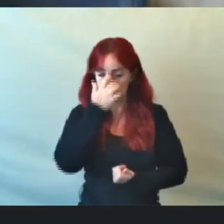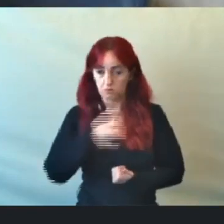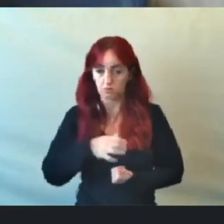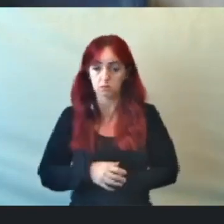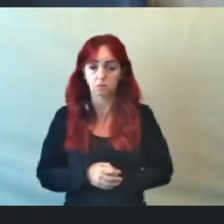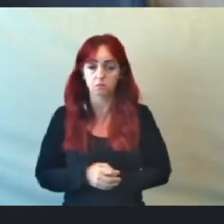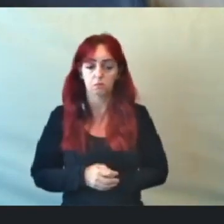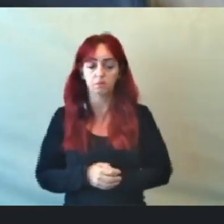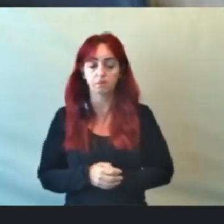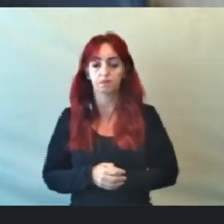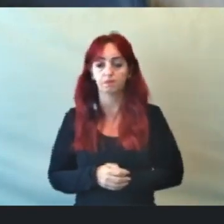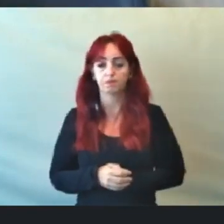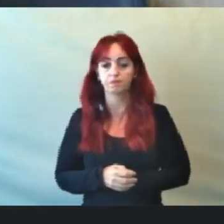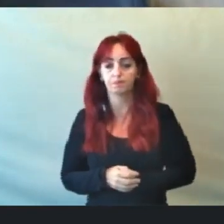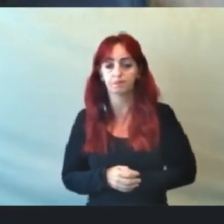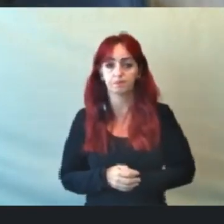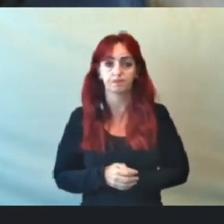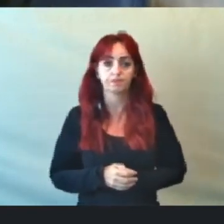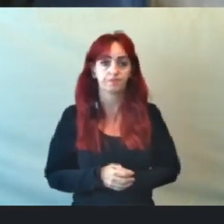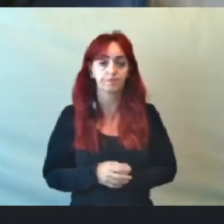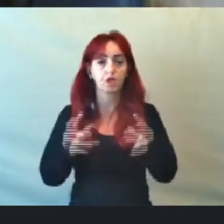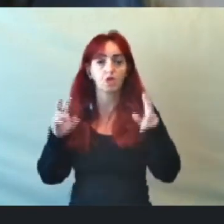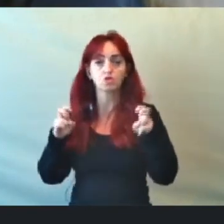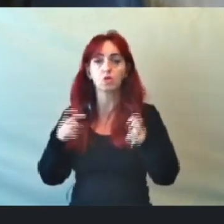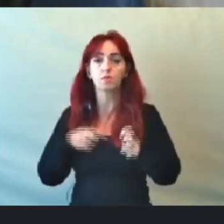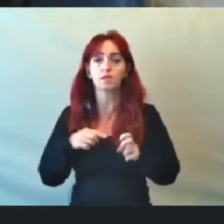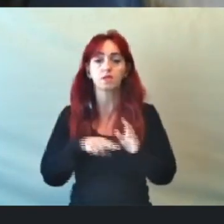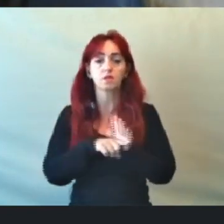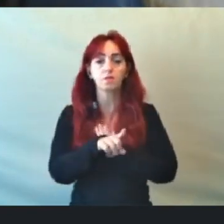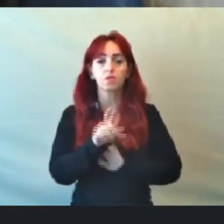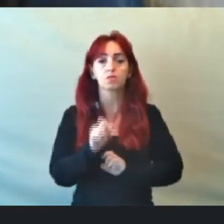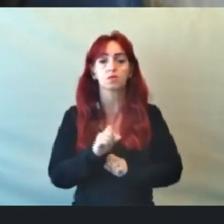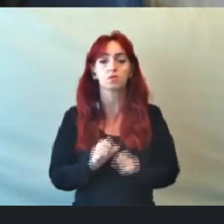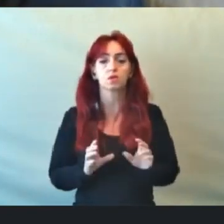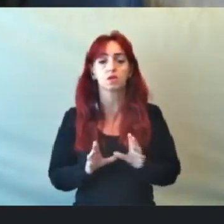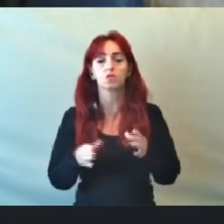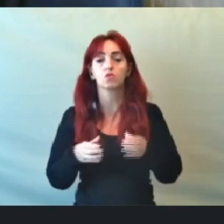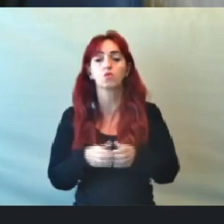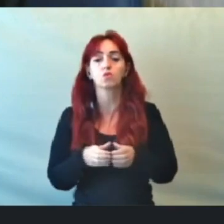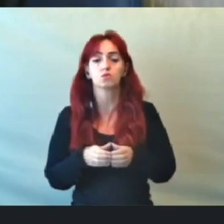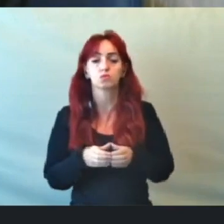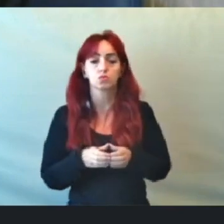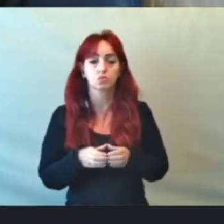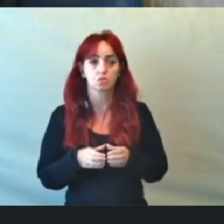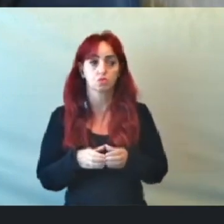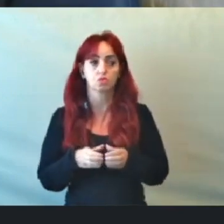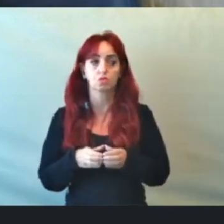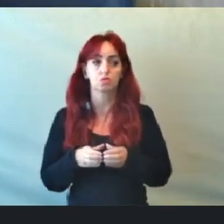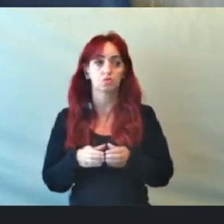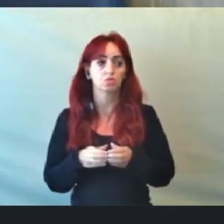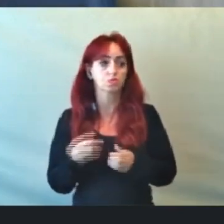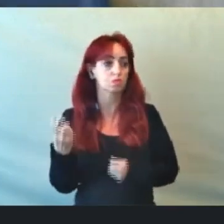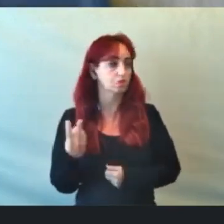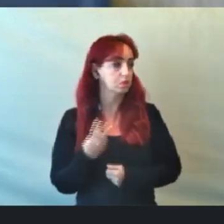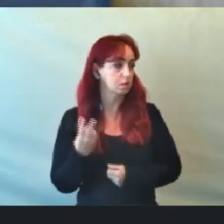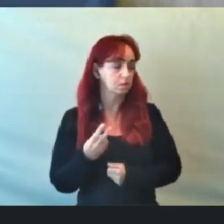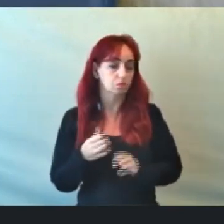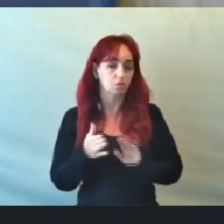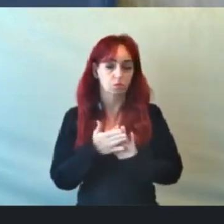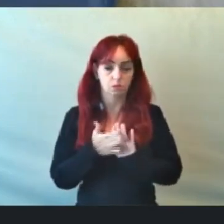sobre essa questão, no conjunto das duas etapas de estudos em que